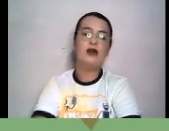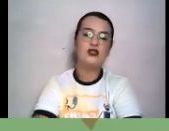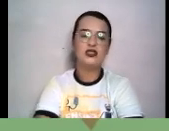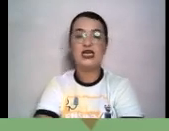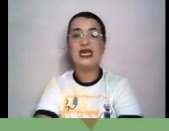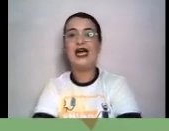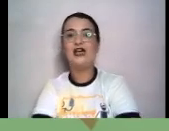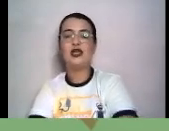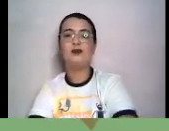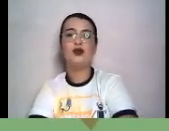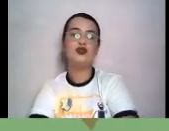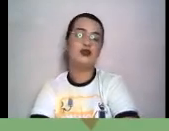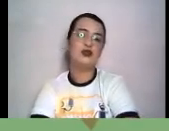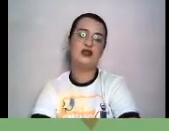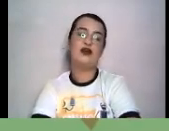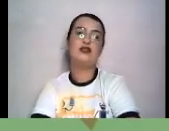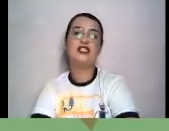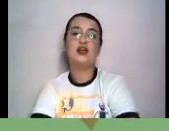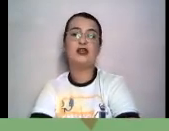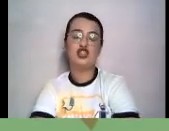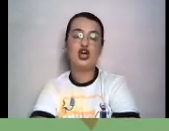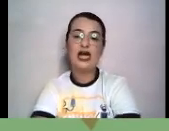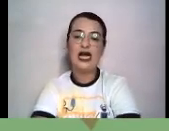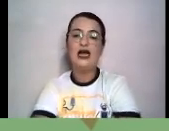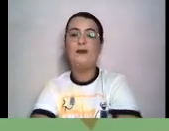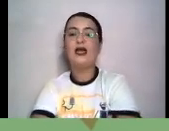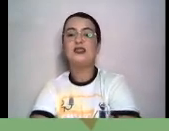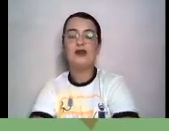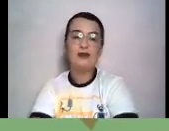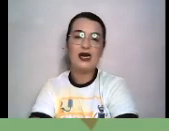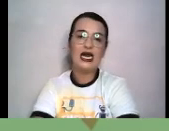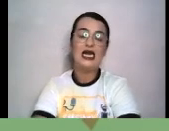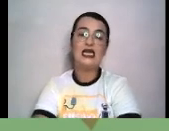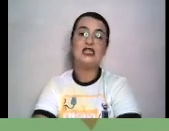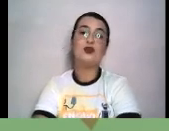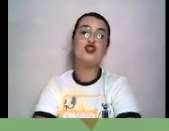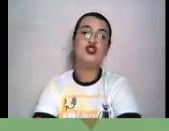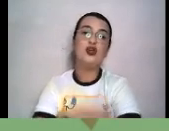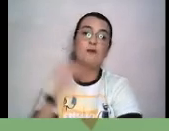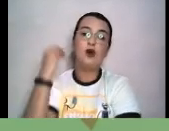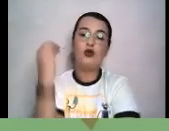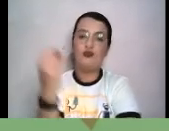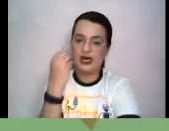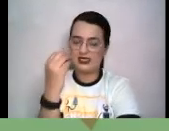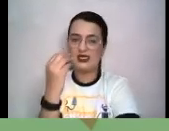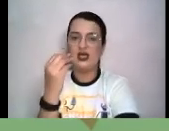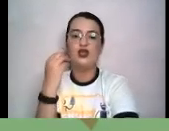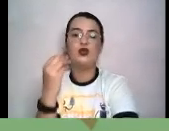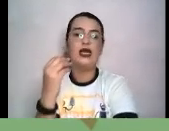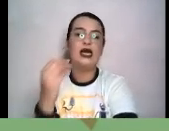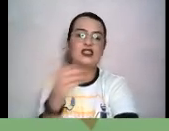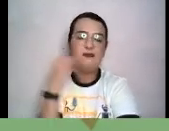quanto mais você gasta em produtos que você não vai usar só para estocar, para se preparar, eles produziam